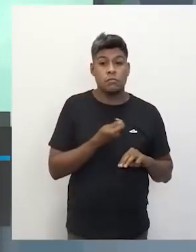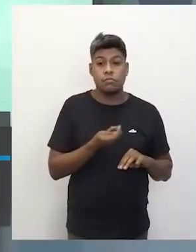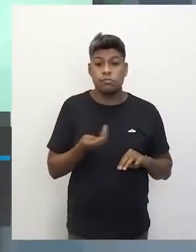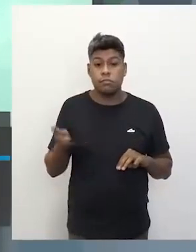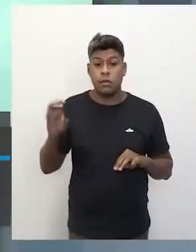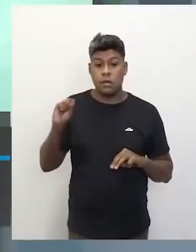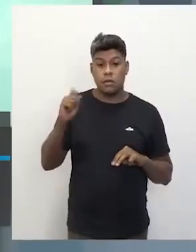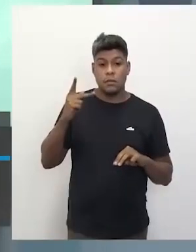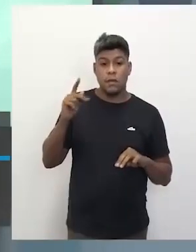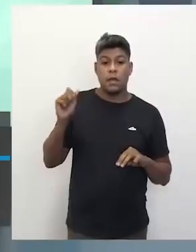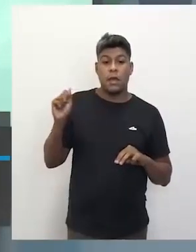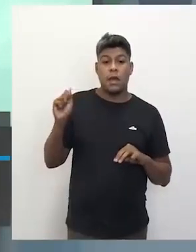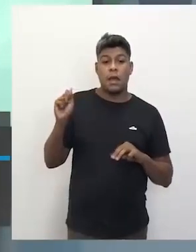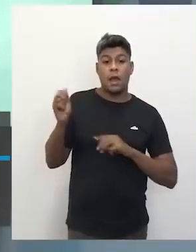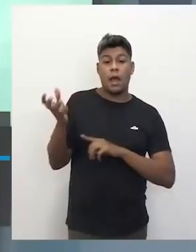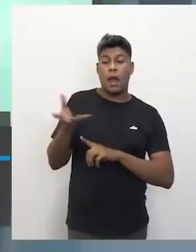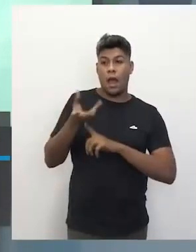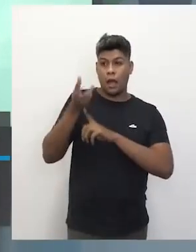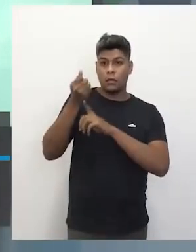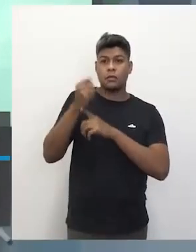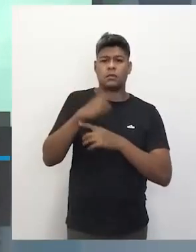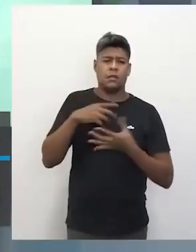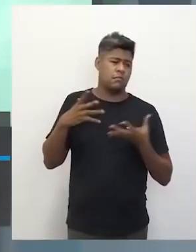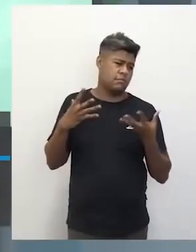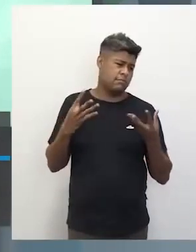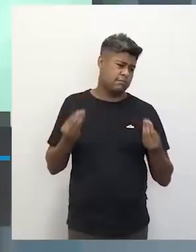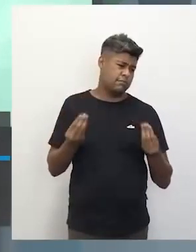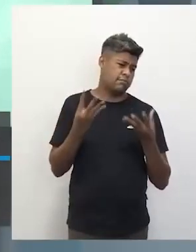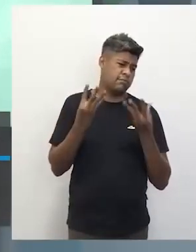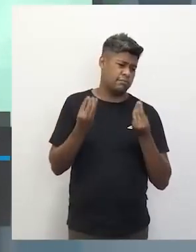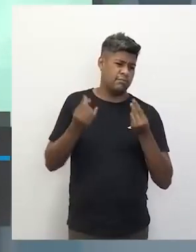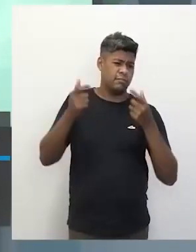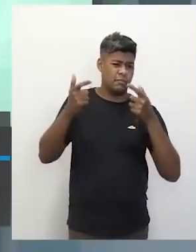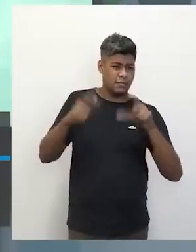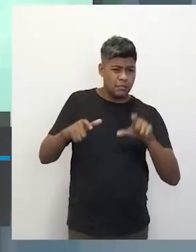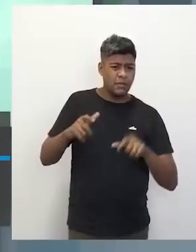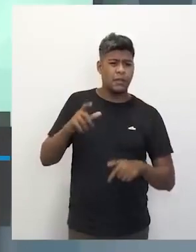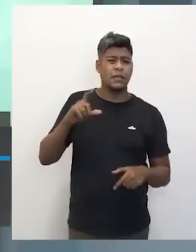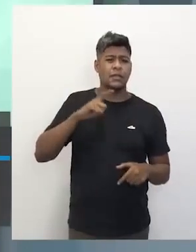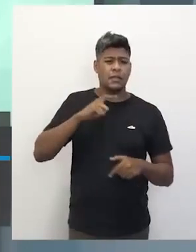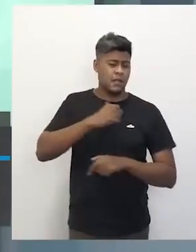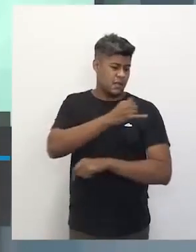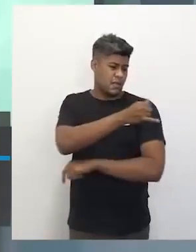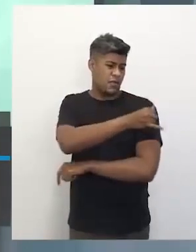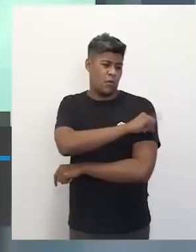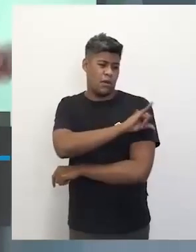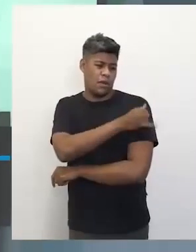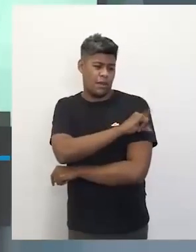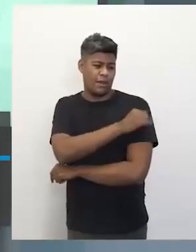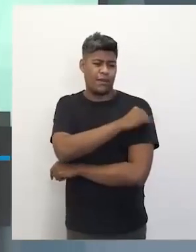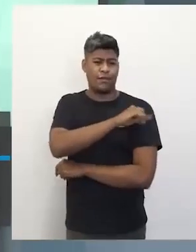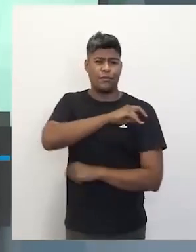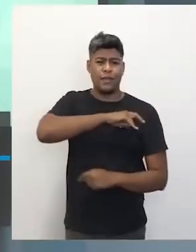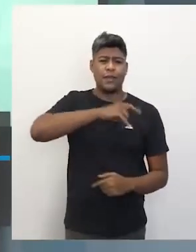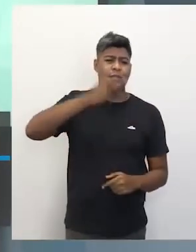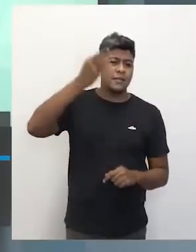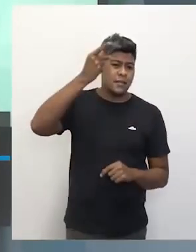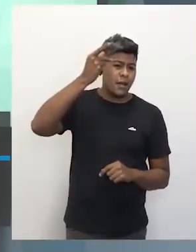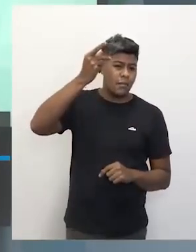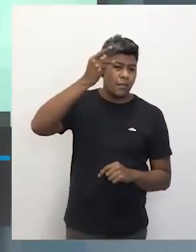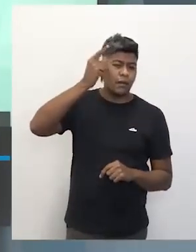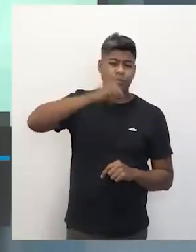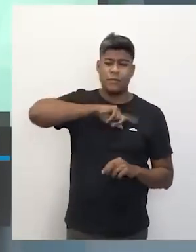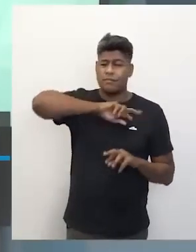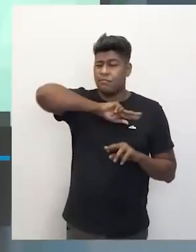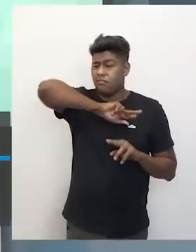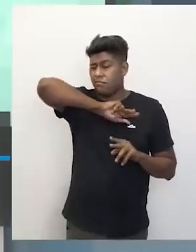você vai descobrir quantas galerias de arte tem no Brasil, né? Você tem a Fortes Vilaça no Rio, você tem N galerias. Aqui em São Paulo você tem um monte,